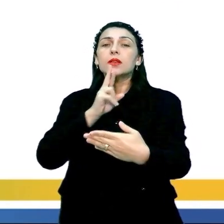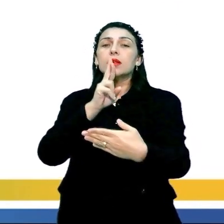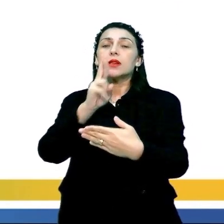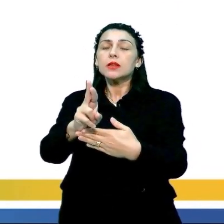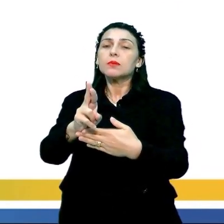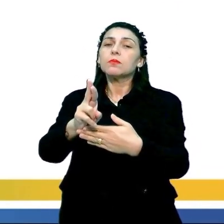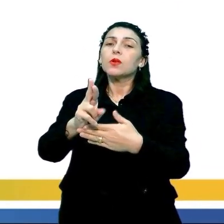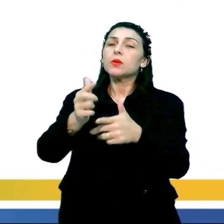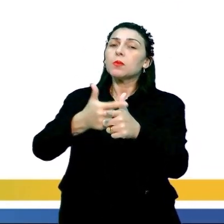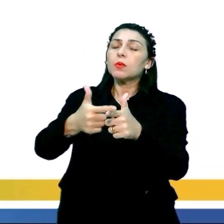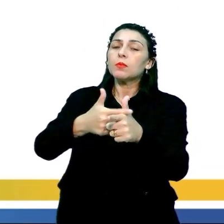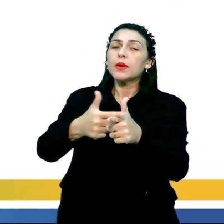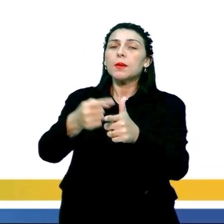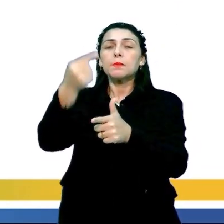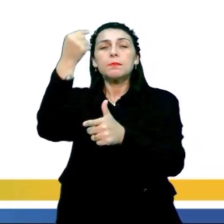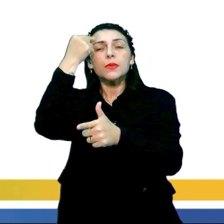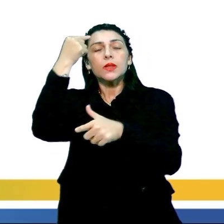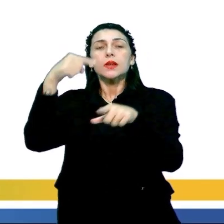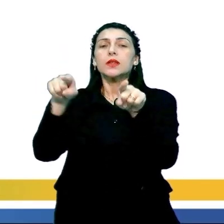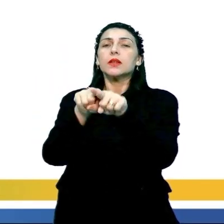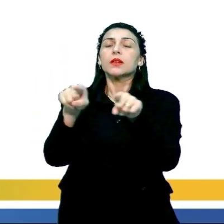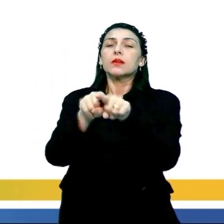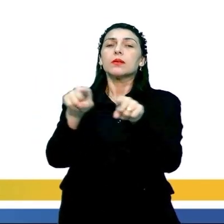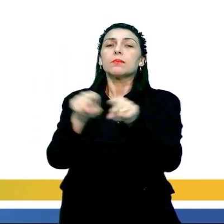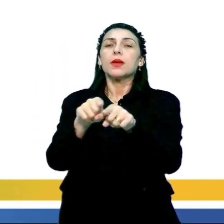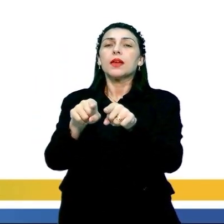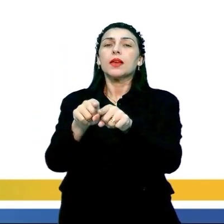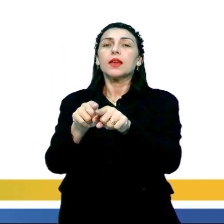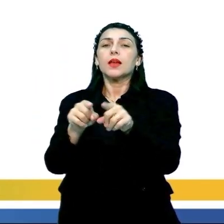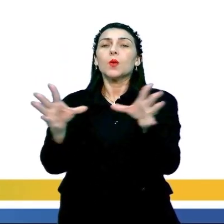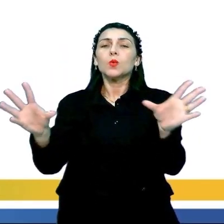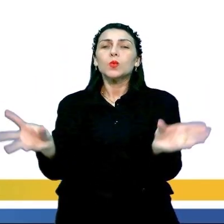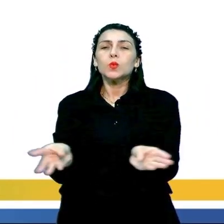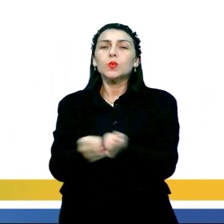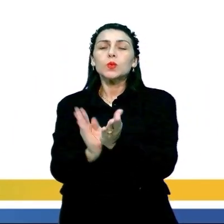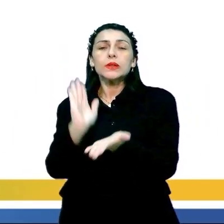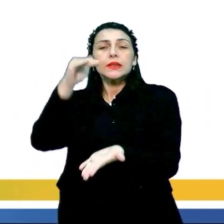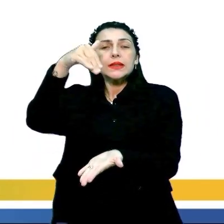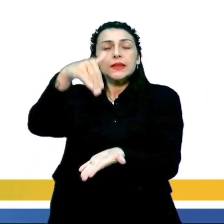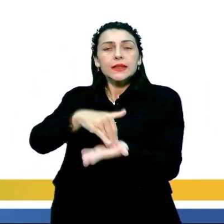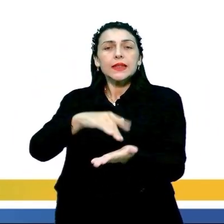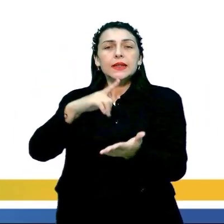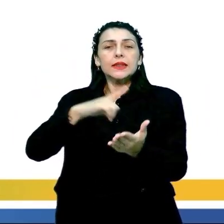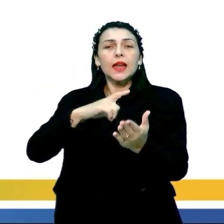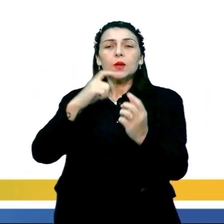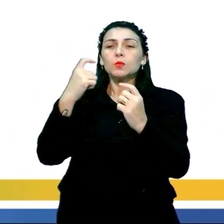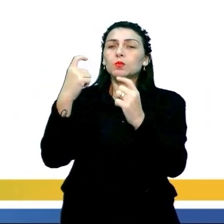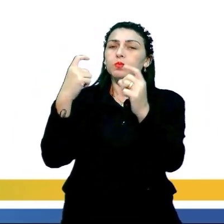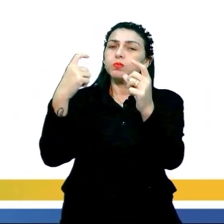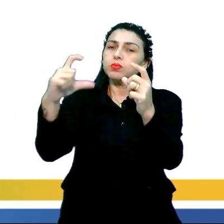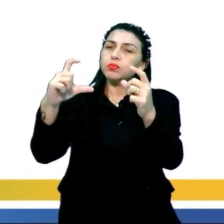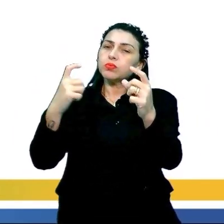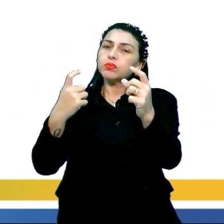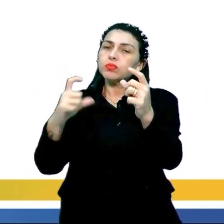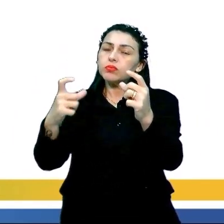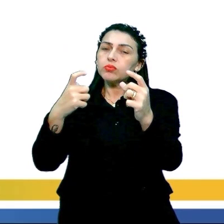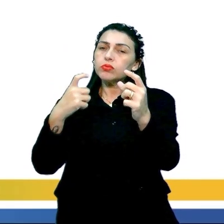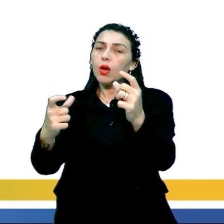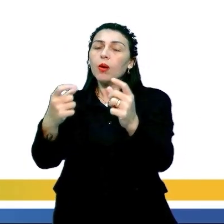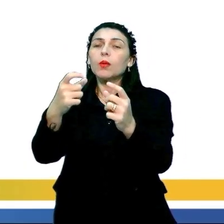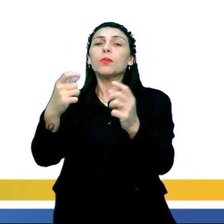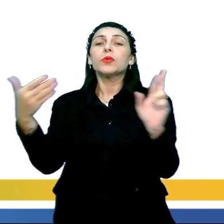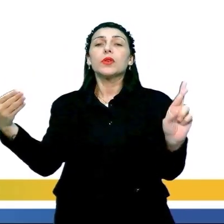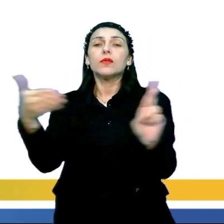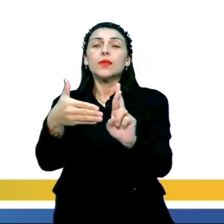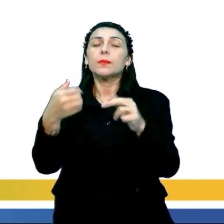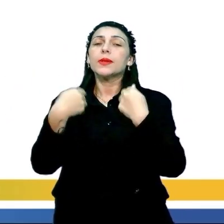Você deve pensar também que a conclusão possui tópicos de referência. Você precisa responder